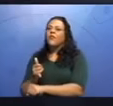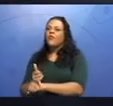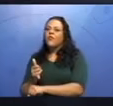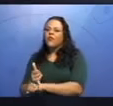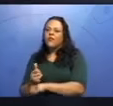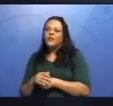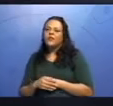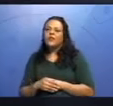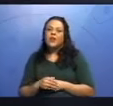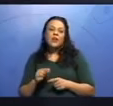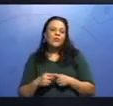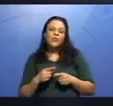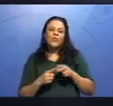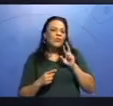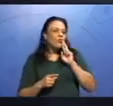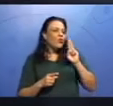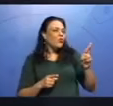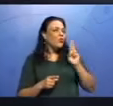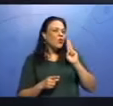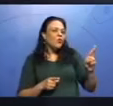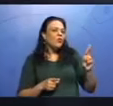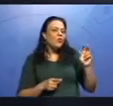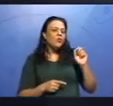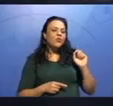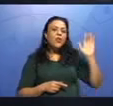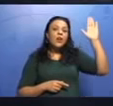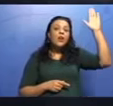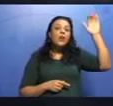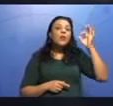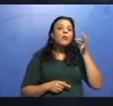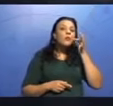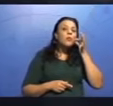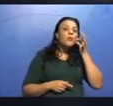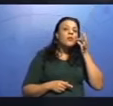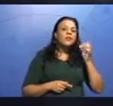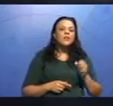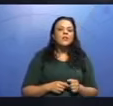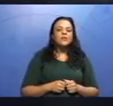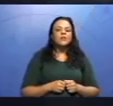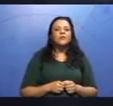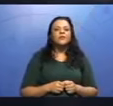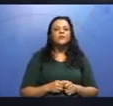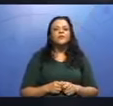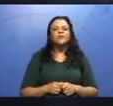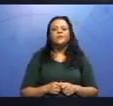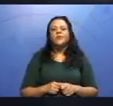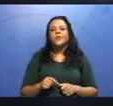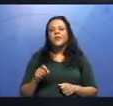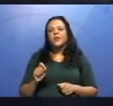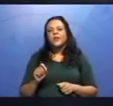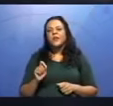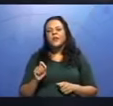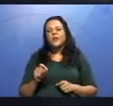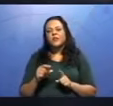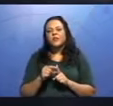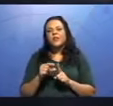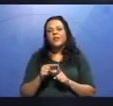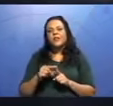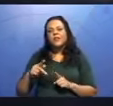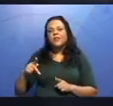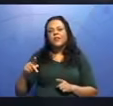porque não respondeu presente a chamada. As conjunções coordenativas conclusivas são portanto e